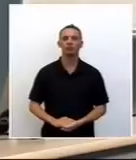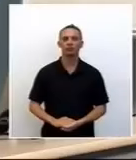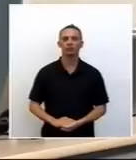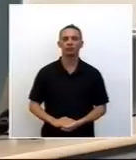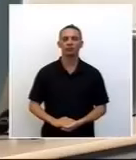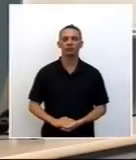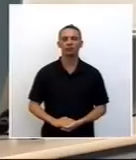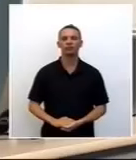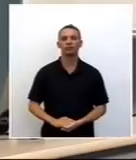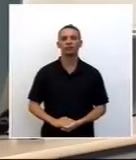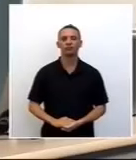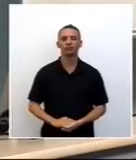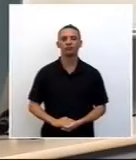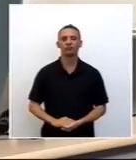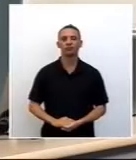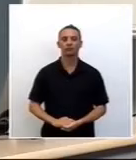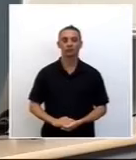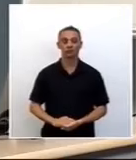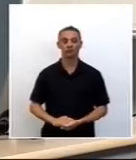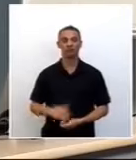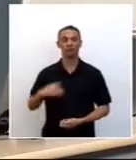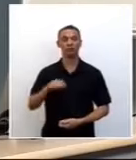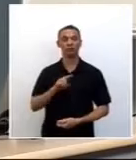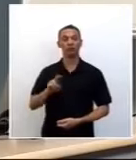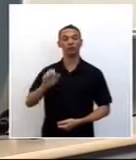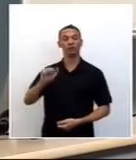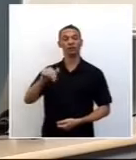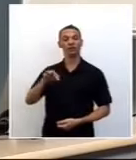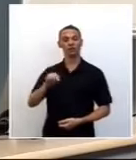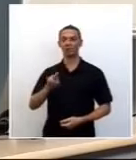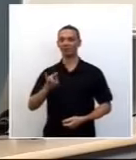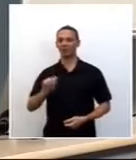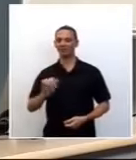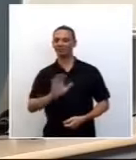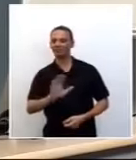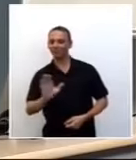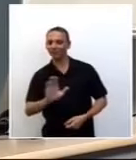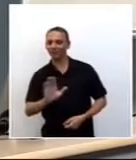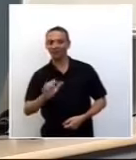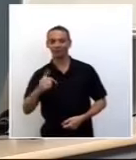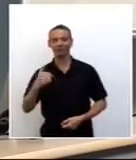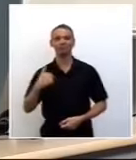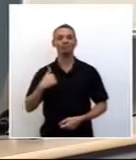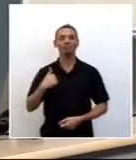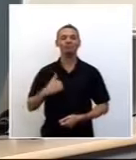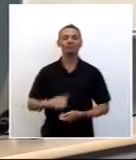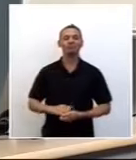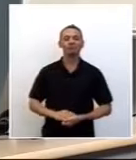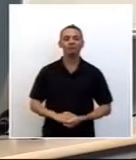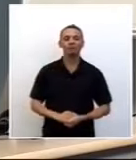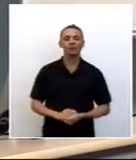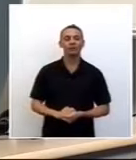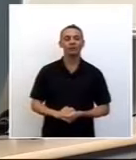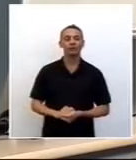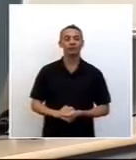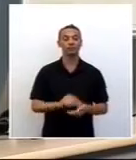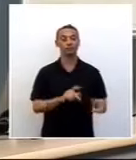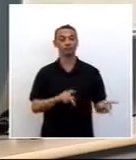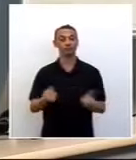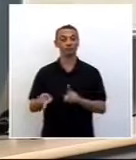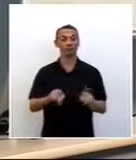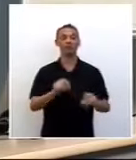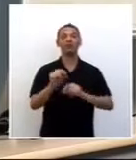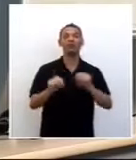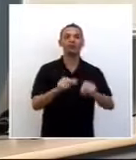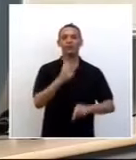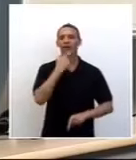em hayward My name is António Vieira Olá pessoal meu nome é Antônio Vieira dei aí o inglês teacher hoje